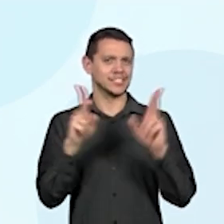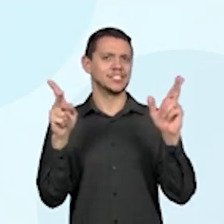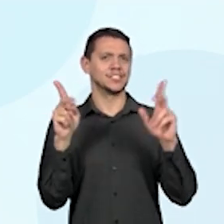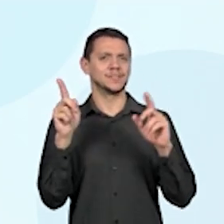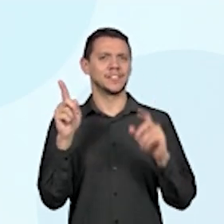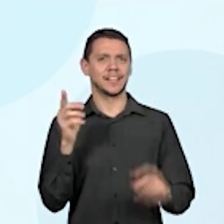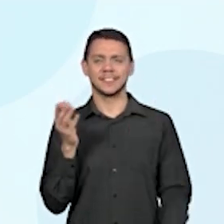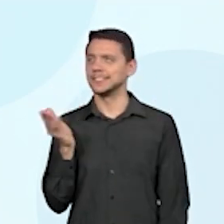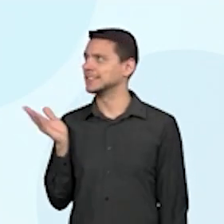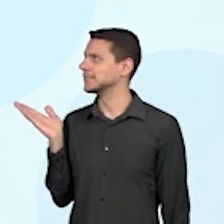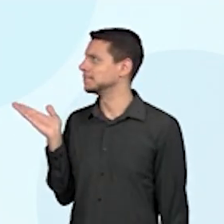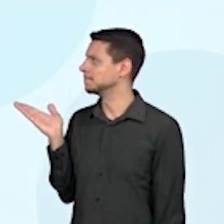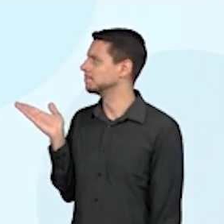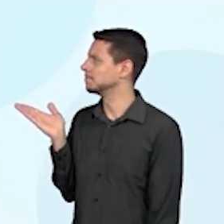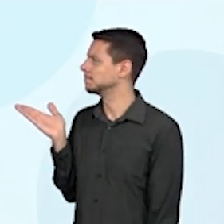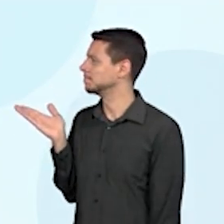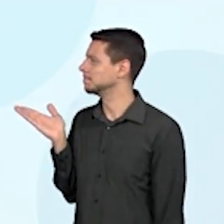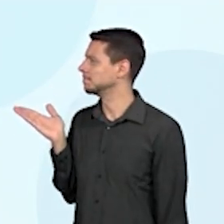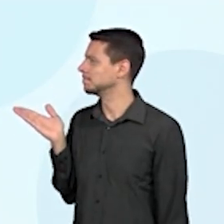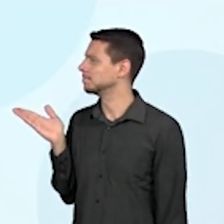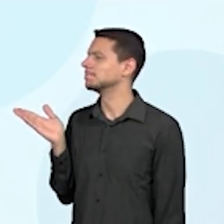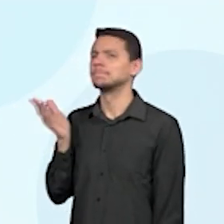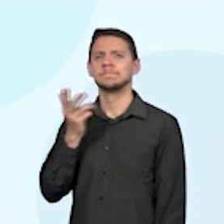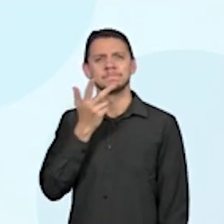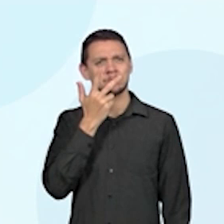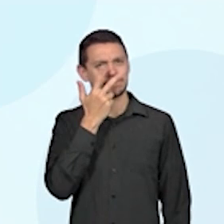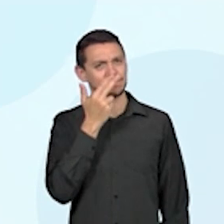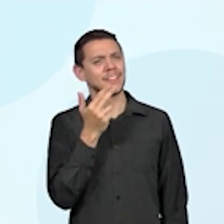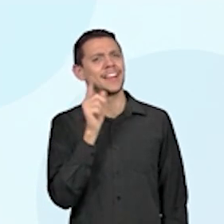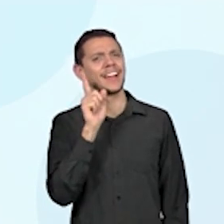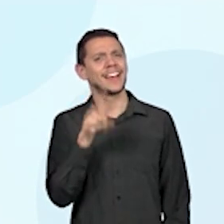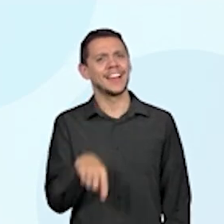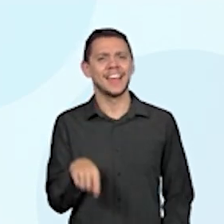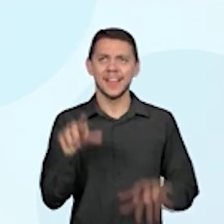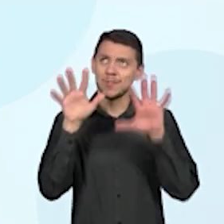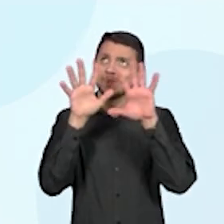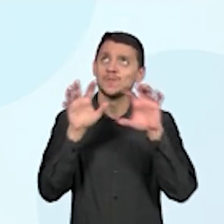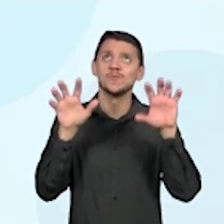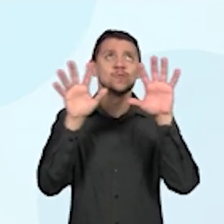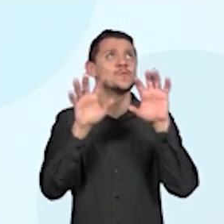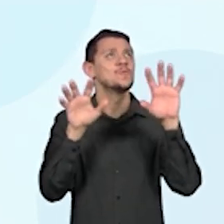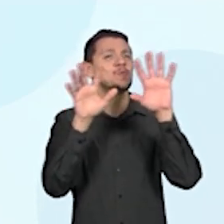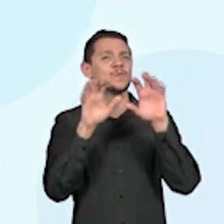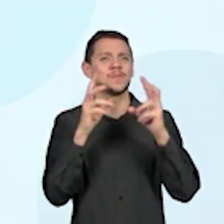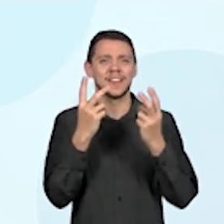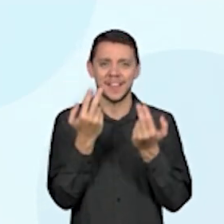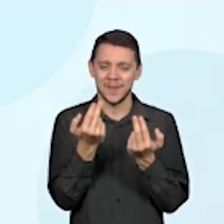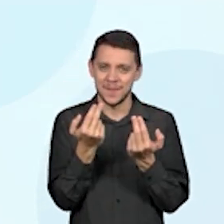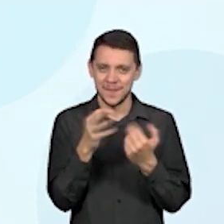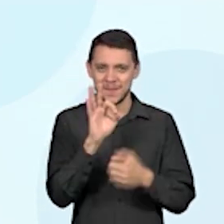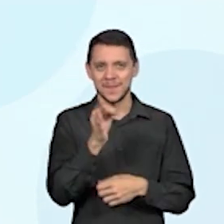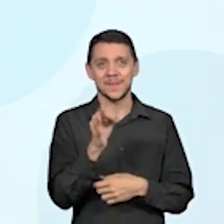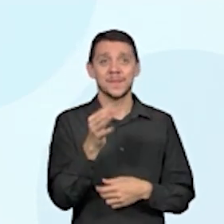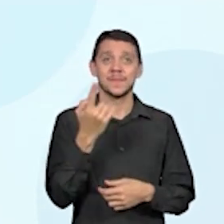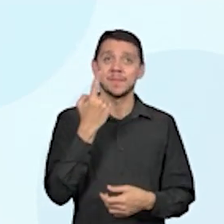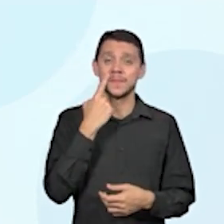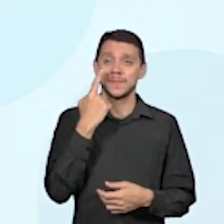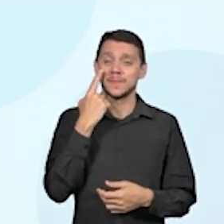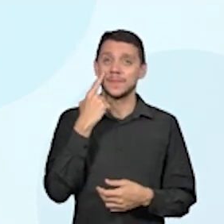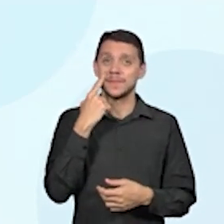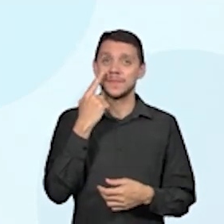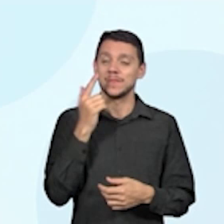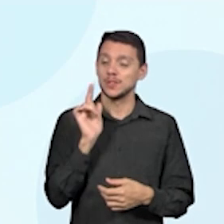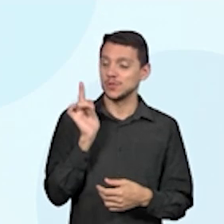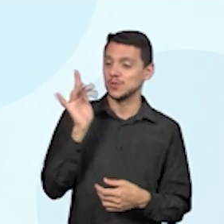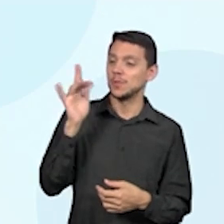diferente. Parece uma nuvem. Parece uma nuvem mesmo, essa ideia de nuvem. E ó, olha a finalização, o acabamento do balão. É uma